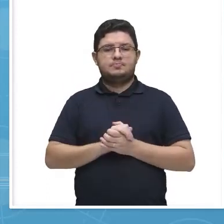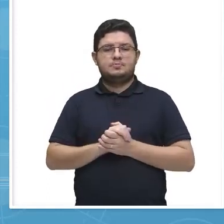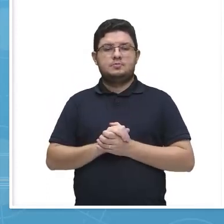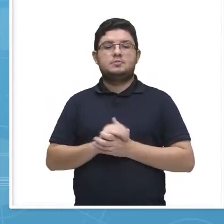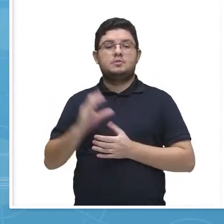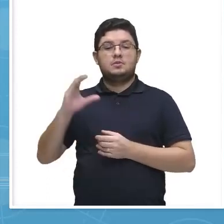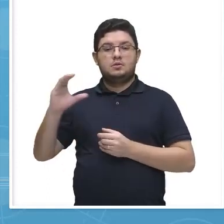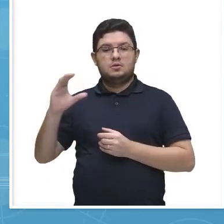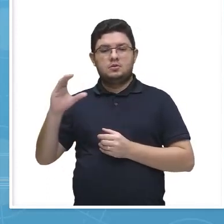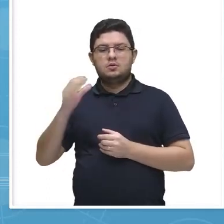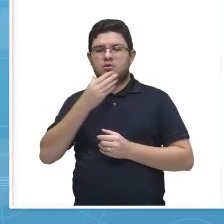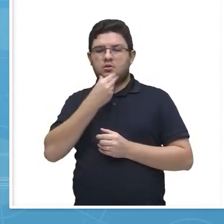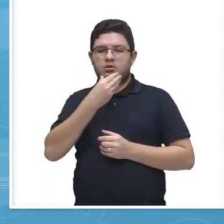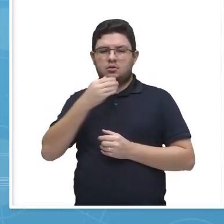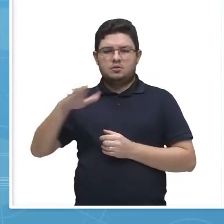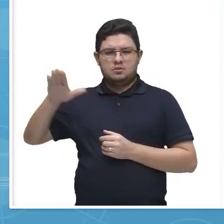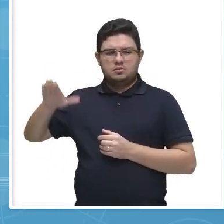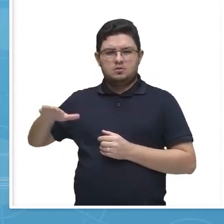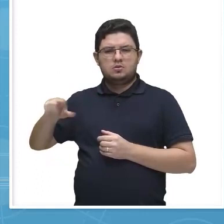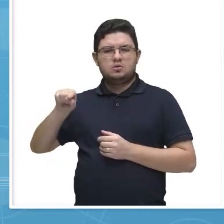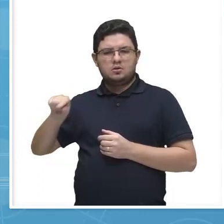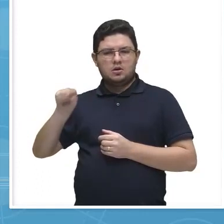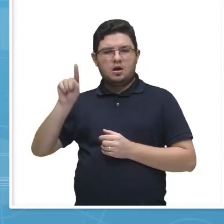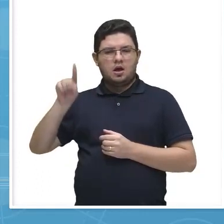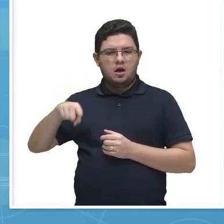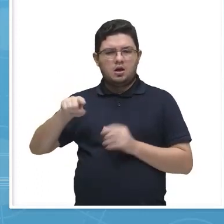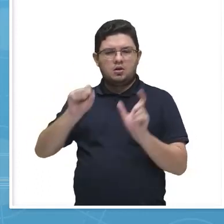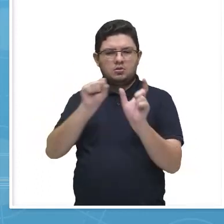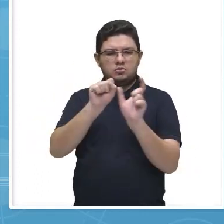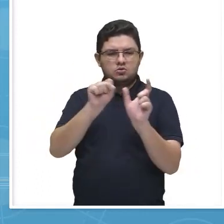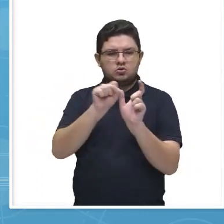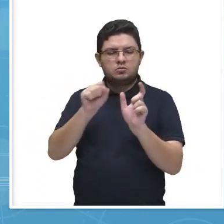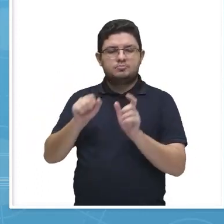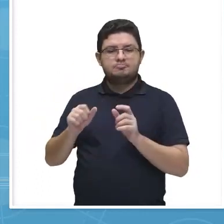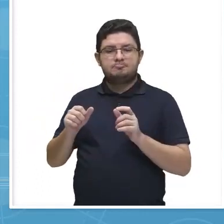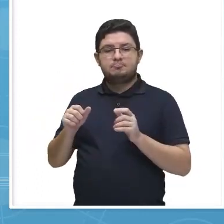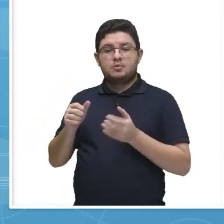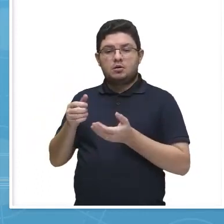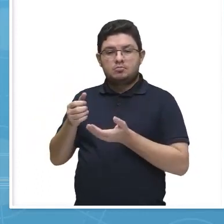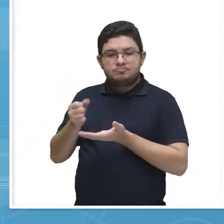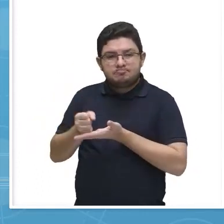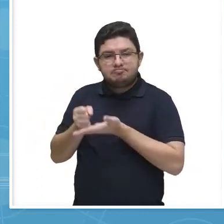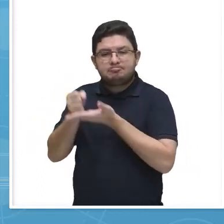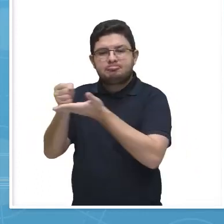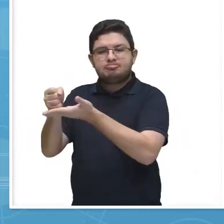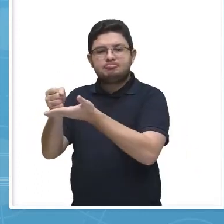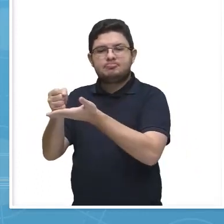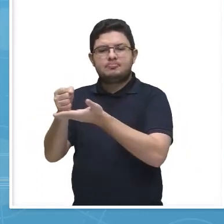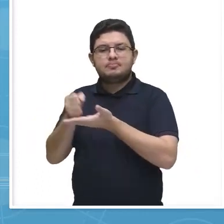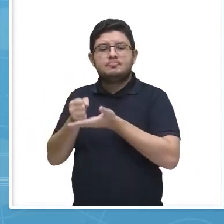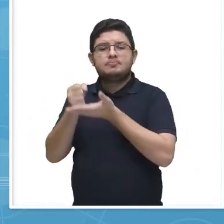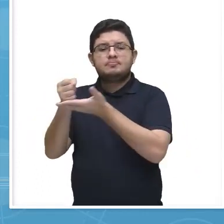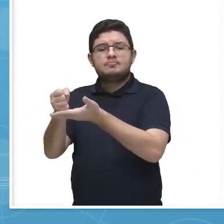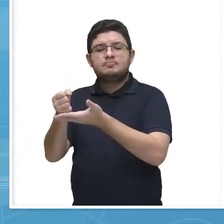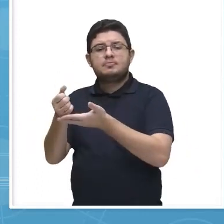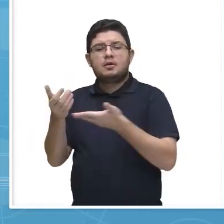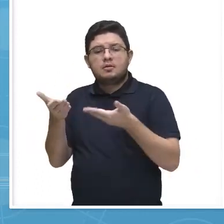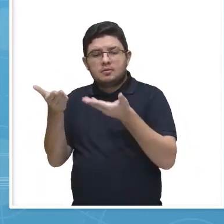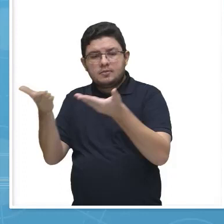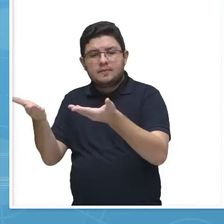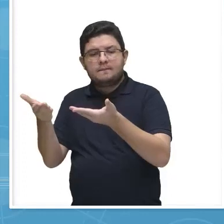sujeito, ofereceu ajuda, senhora, predicado. Quem oferece, oferece alguma coisa. O verbo